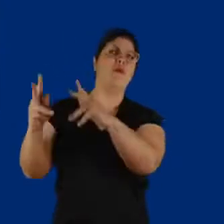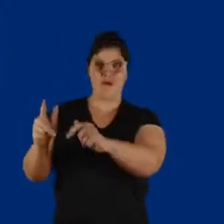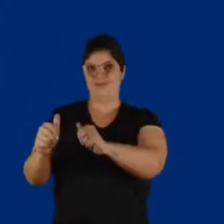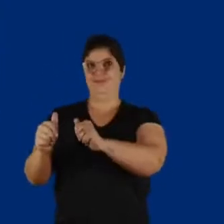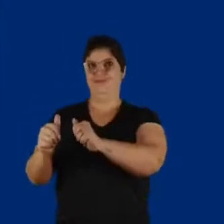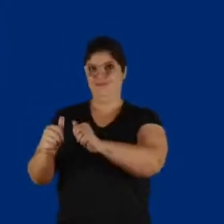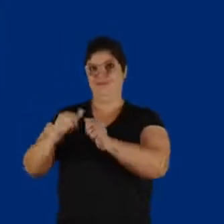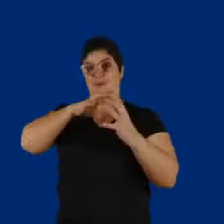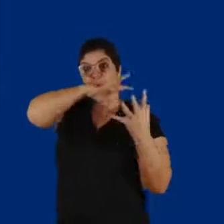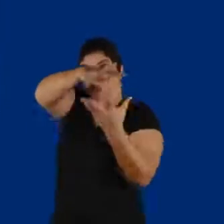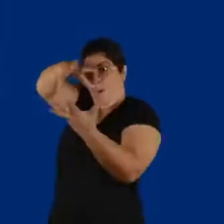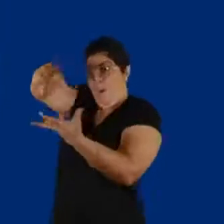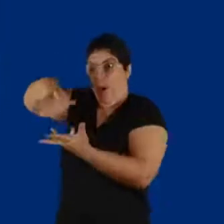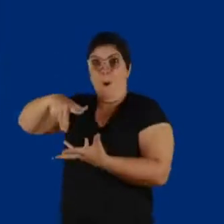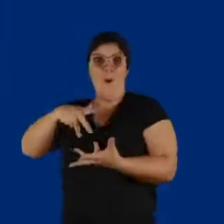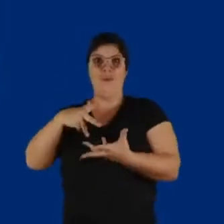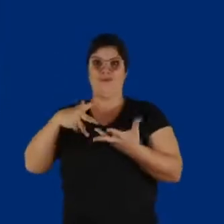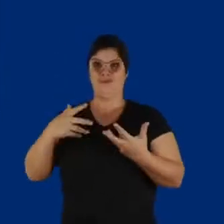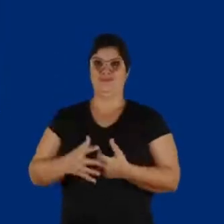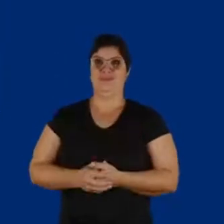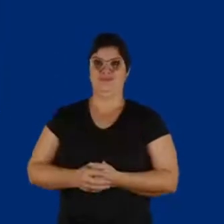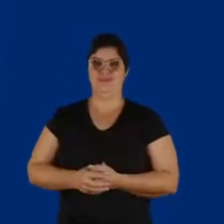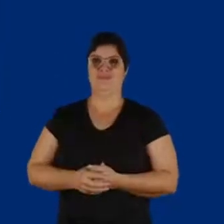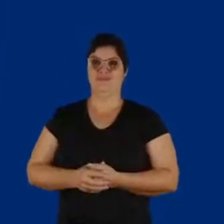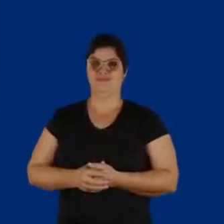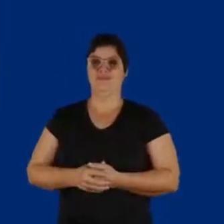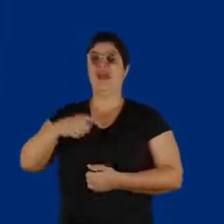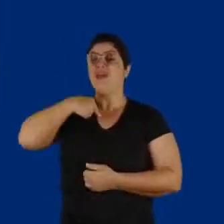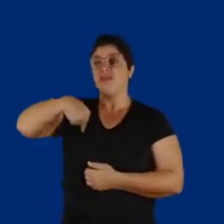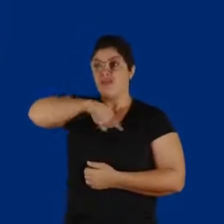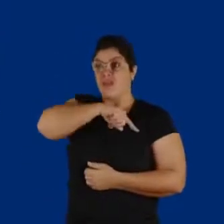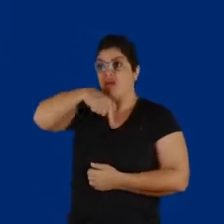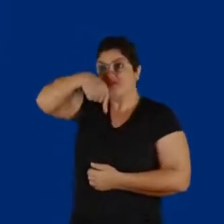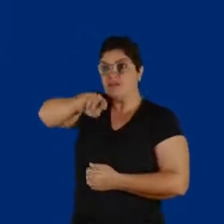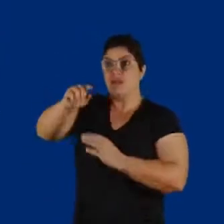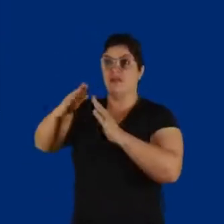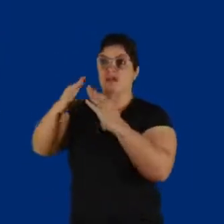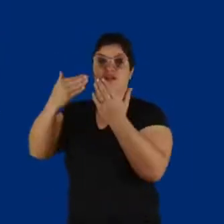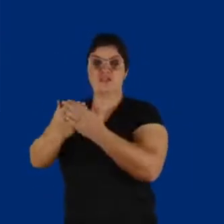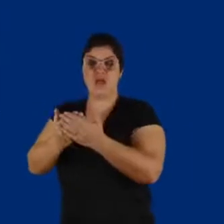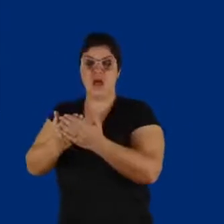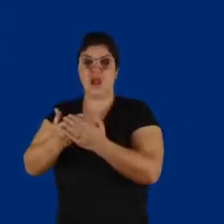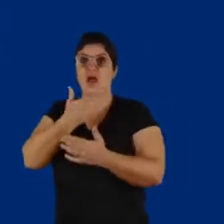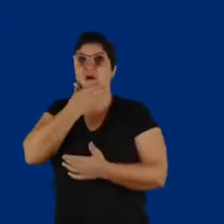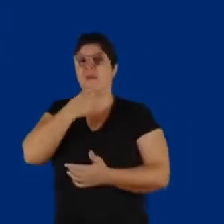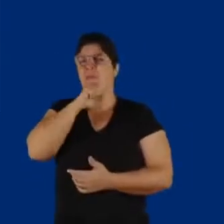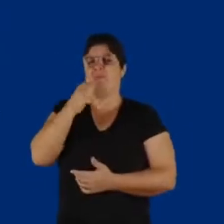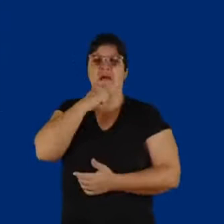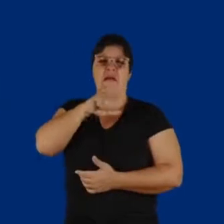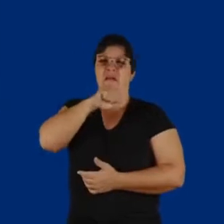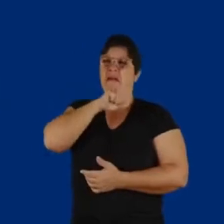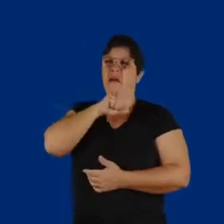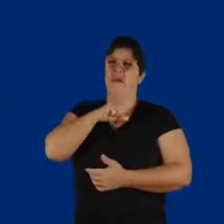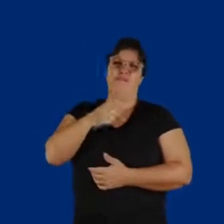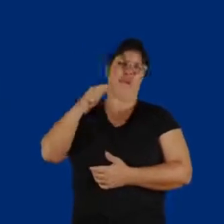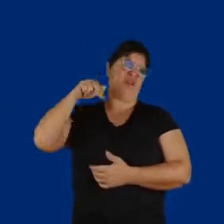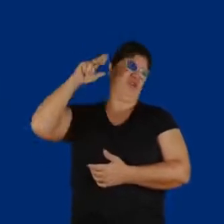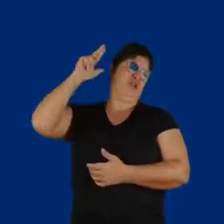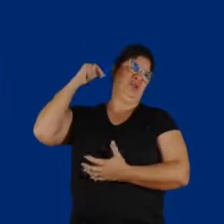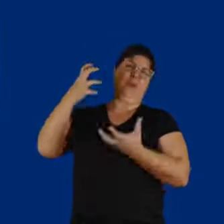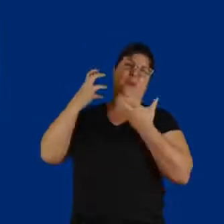nós íamos à escola onde os pais jamais teriam ido fazer tratamento, porque eles se sentiam